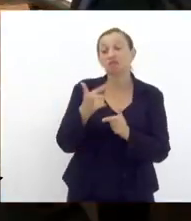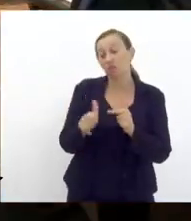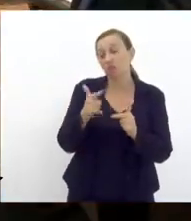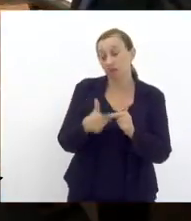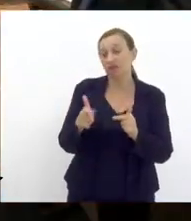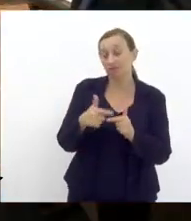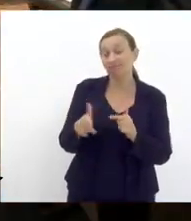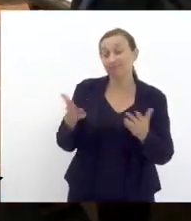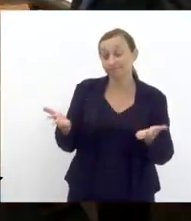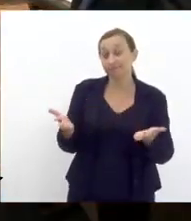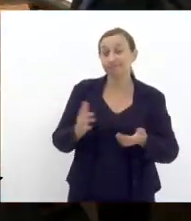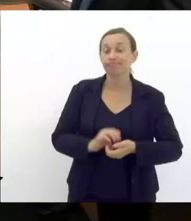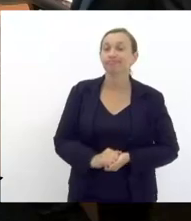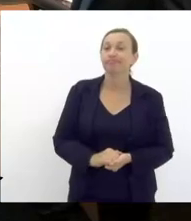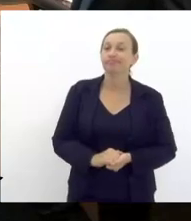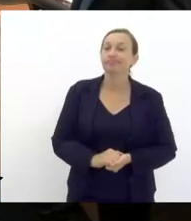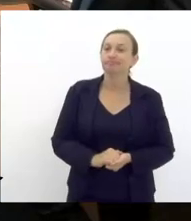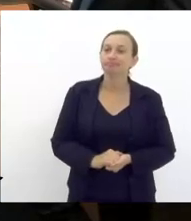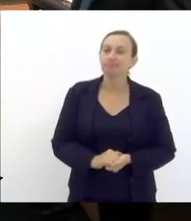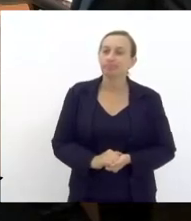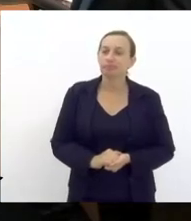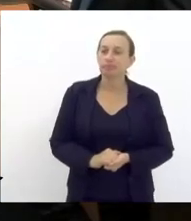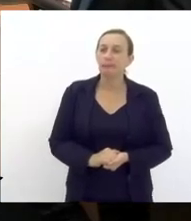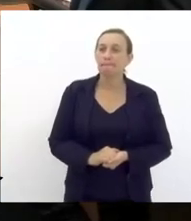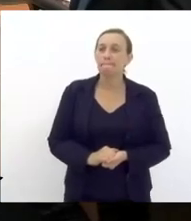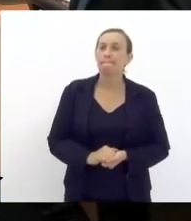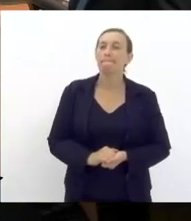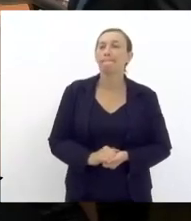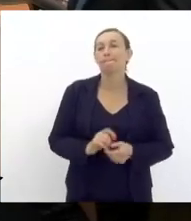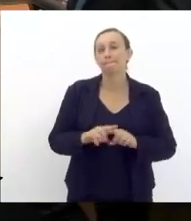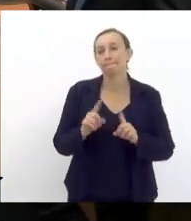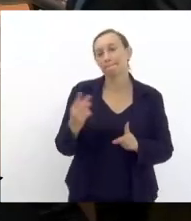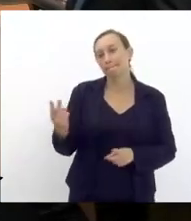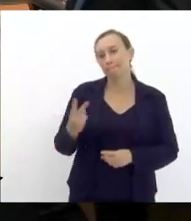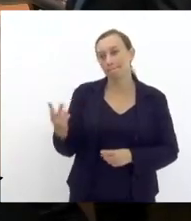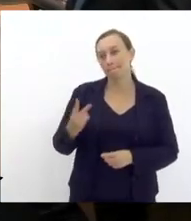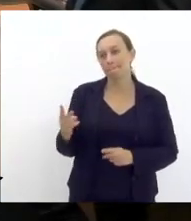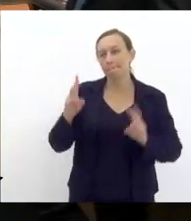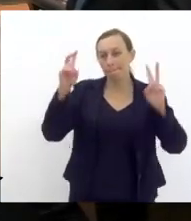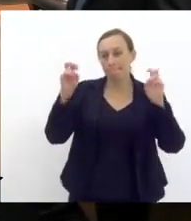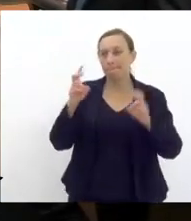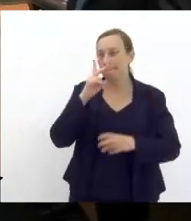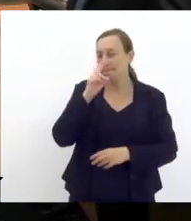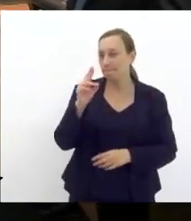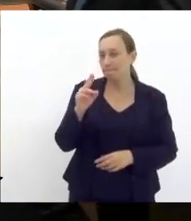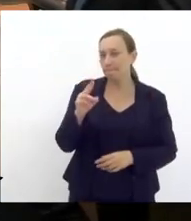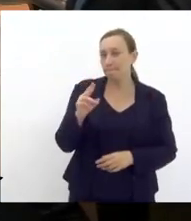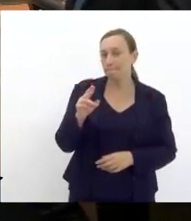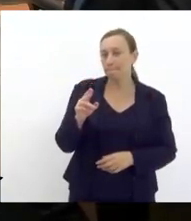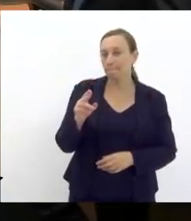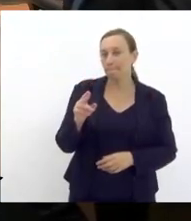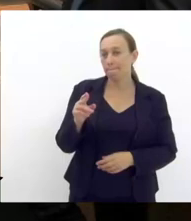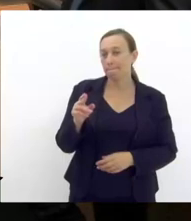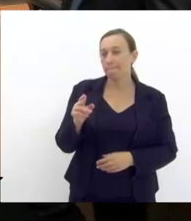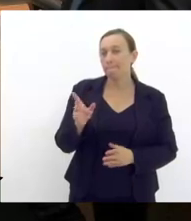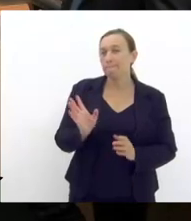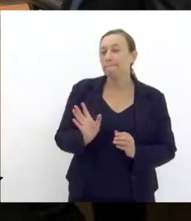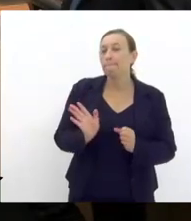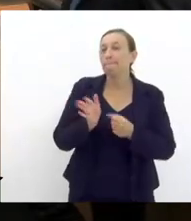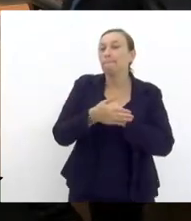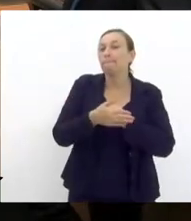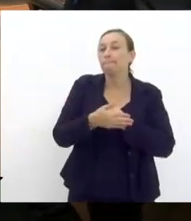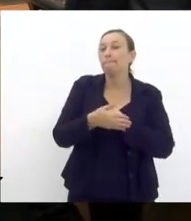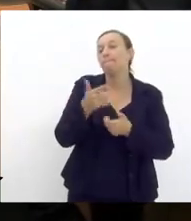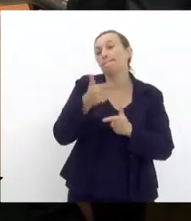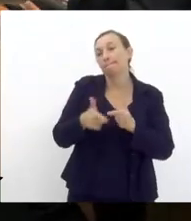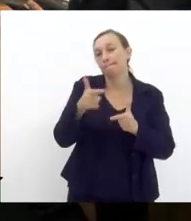problema é mas que nos dois casos o que parece que aconteceu foi uma tentativa de abafar e te esconder o problema